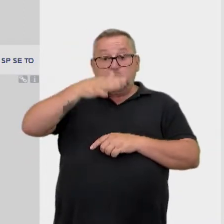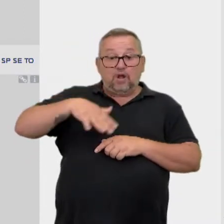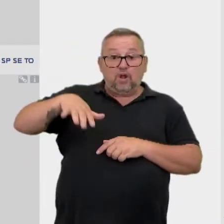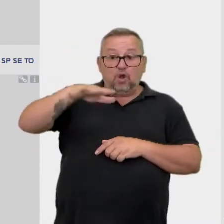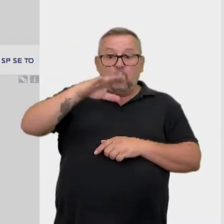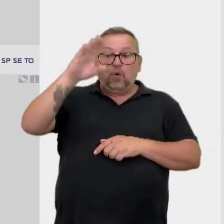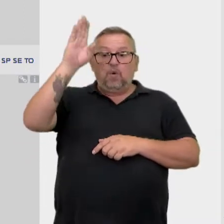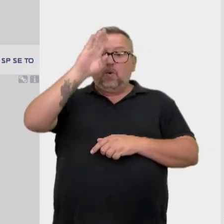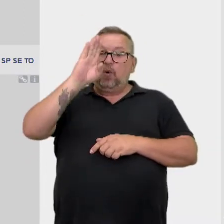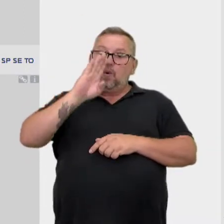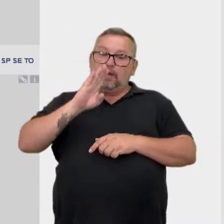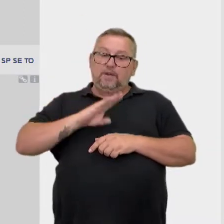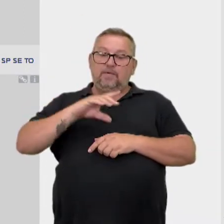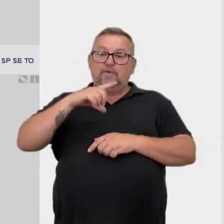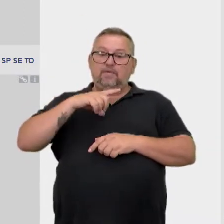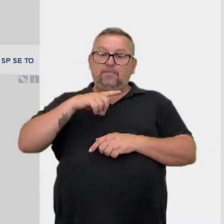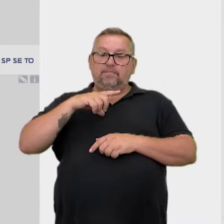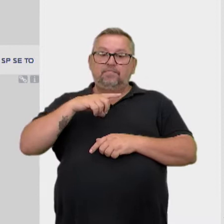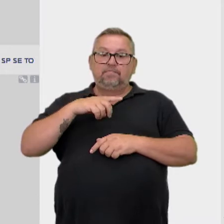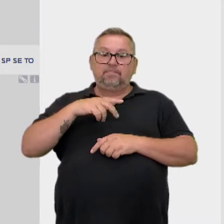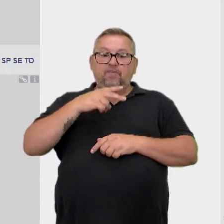está aí na estimativa de